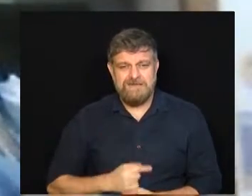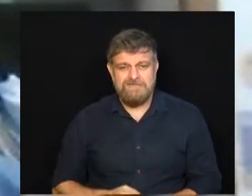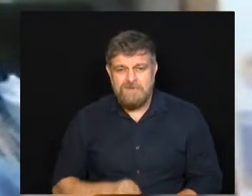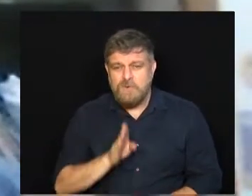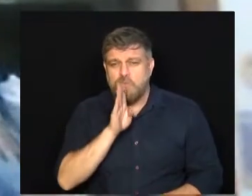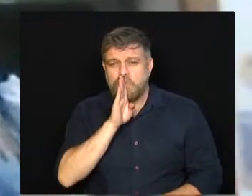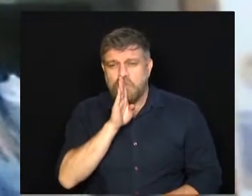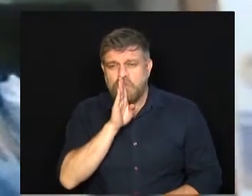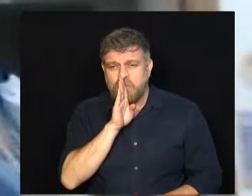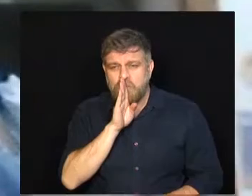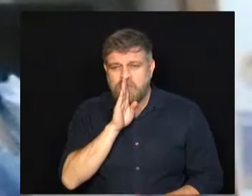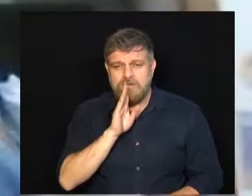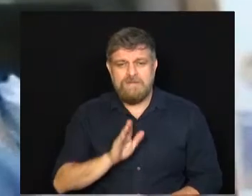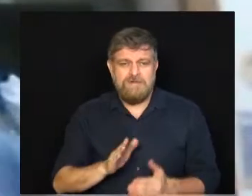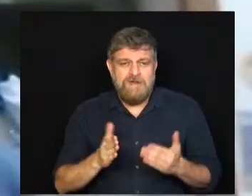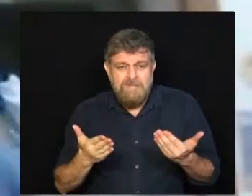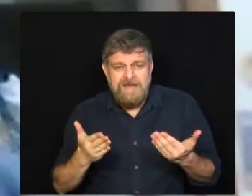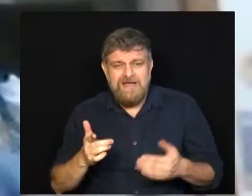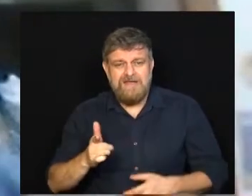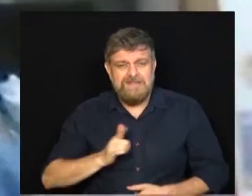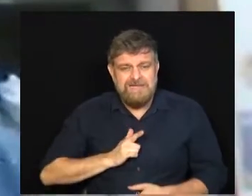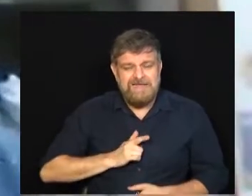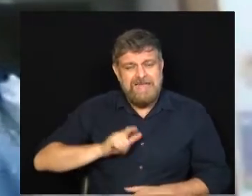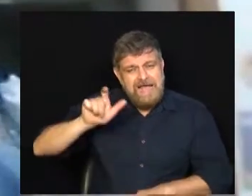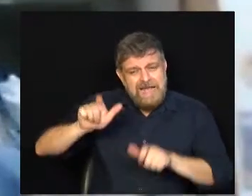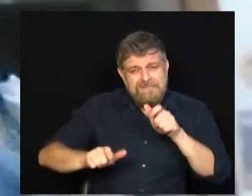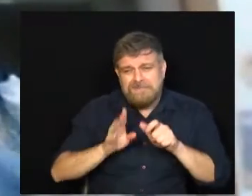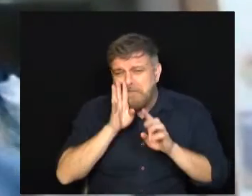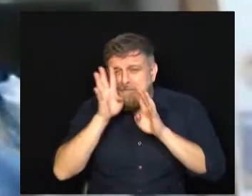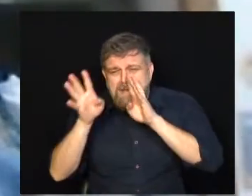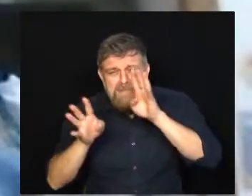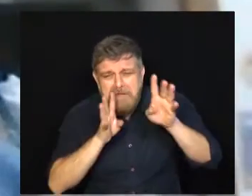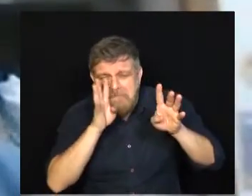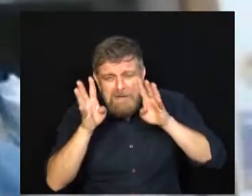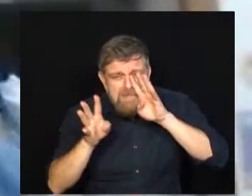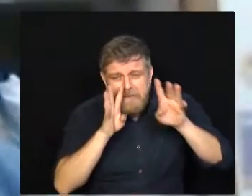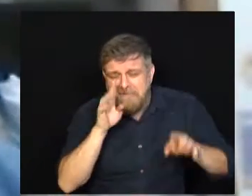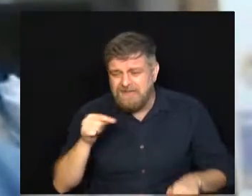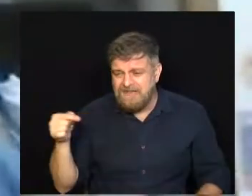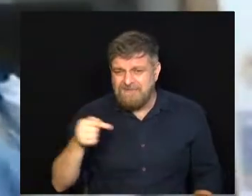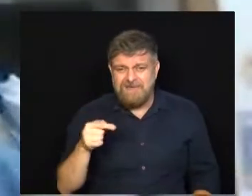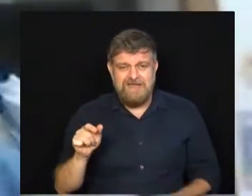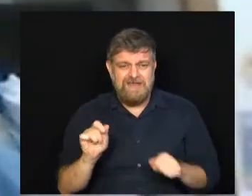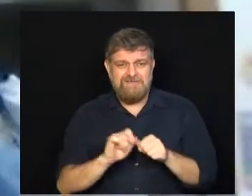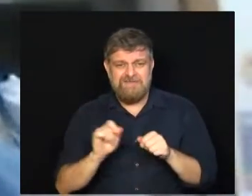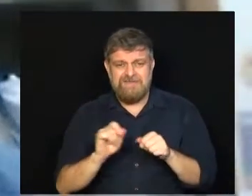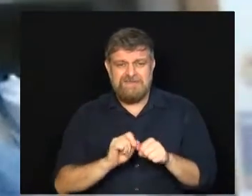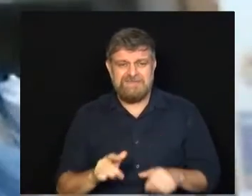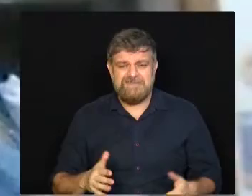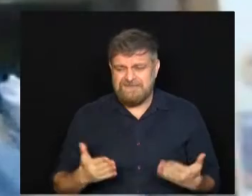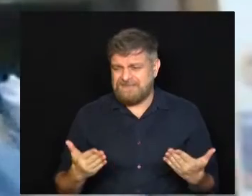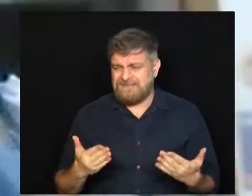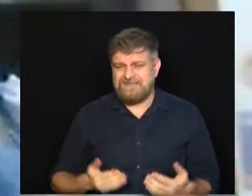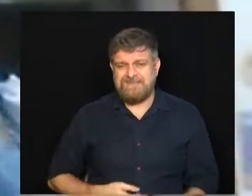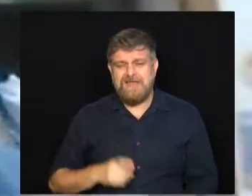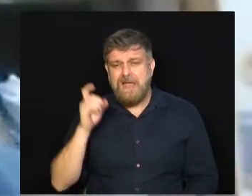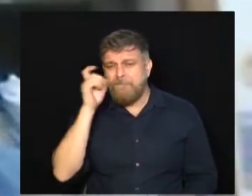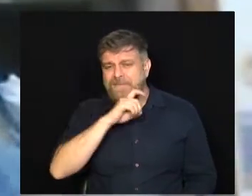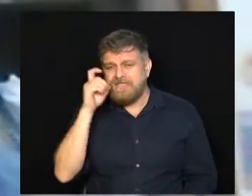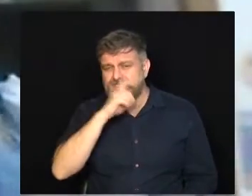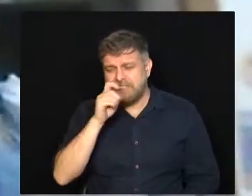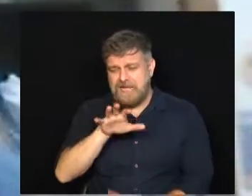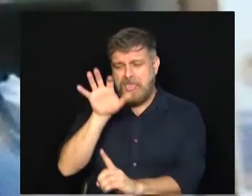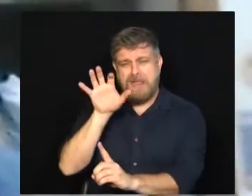um apitinho em cima, mas as expressões, inclusive, de baixo calão, a respeito de mamadeira e outras coisas assim. Mentiras